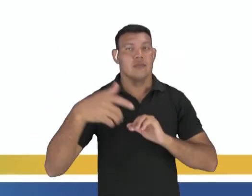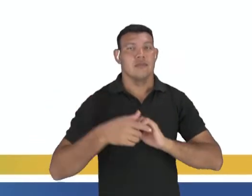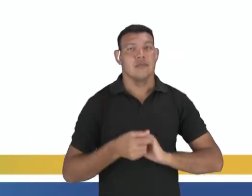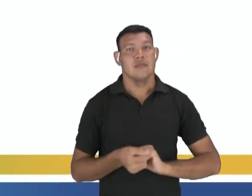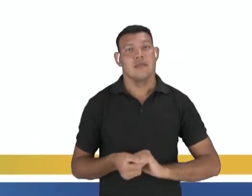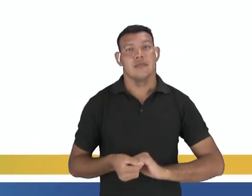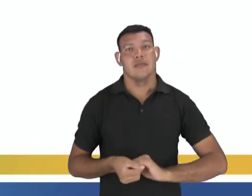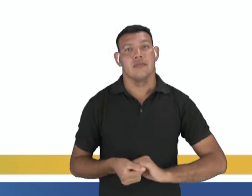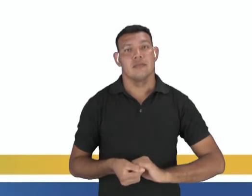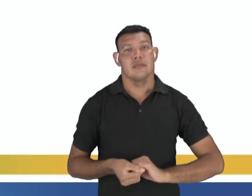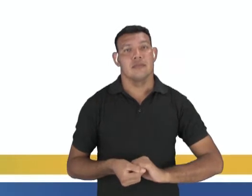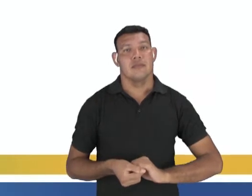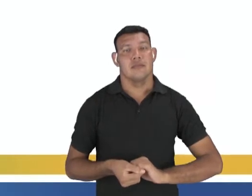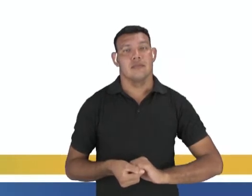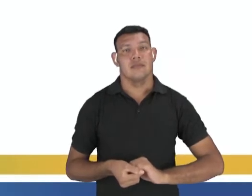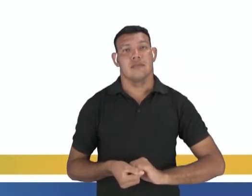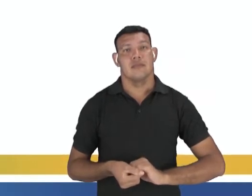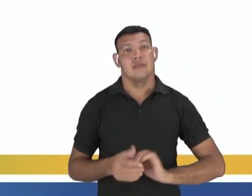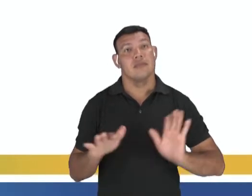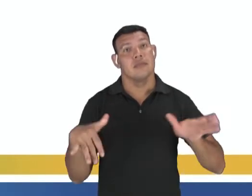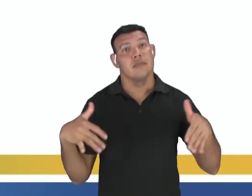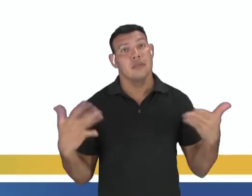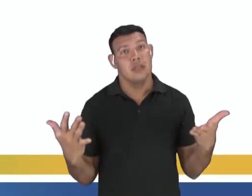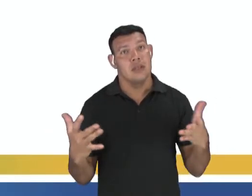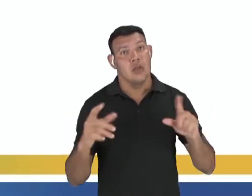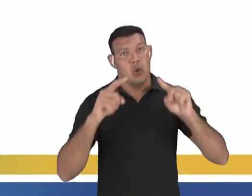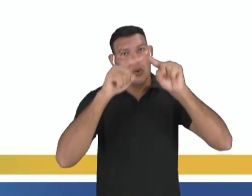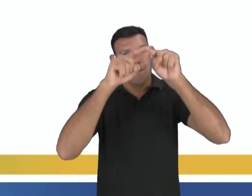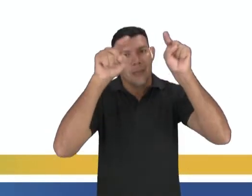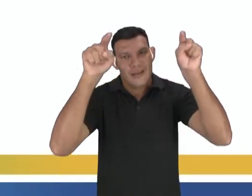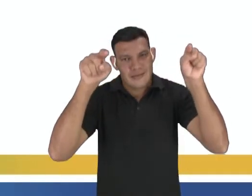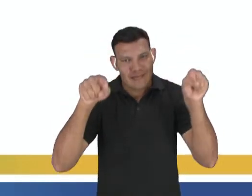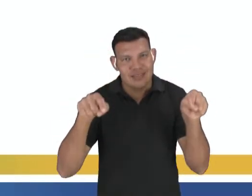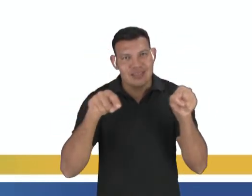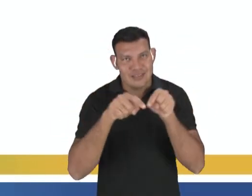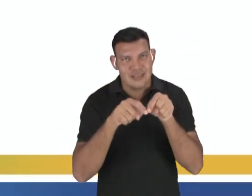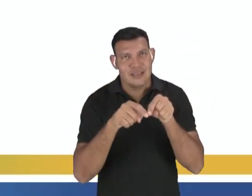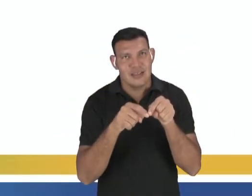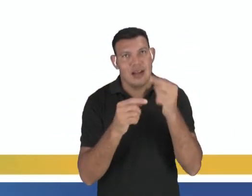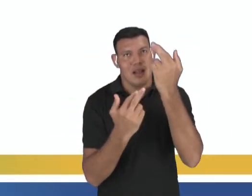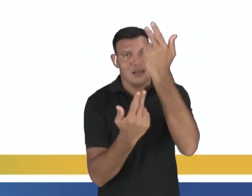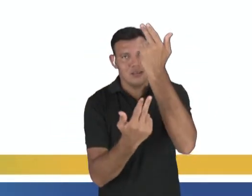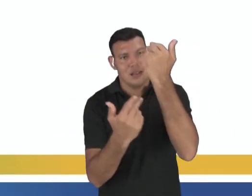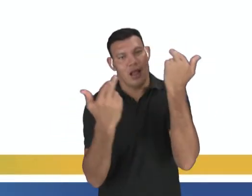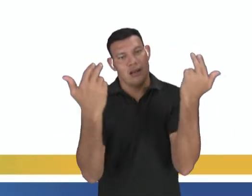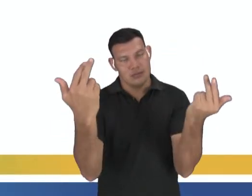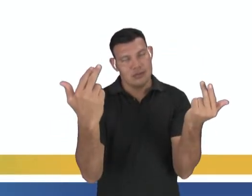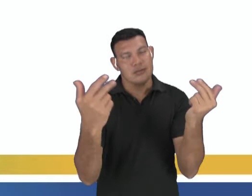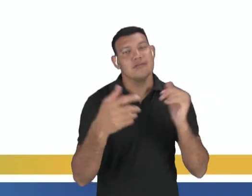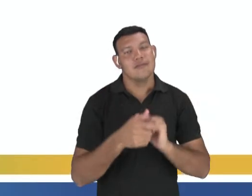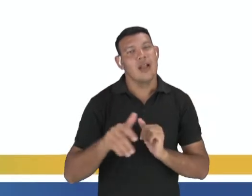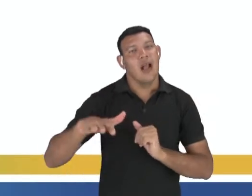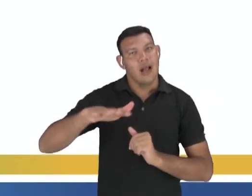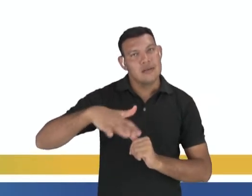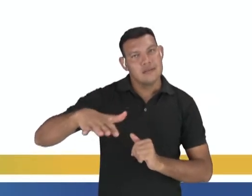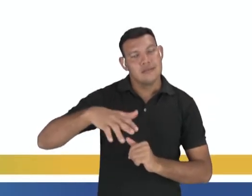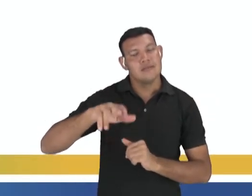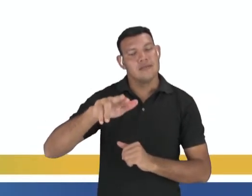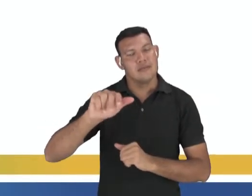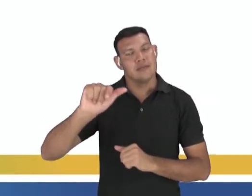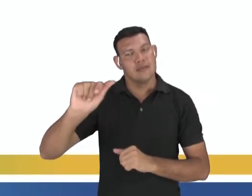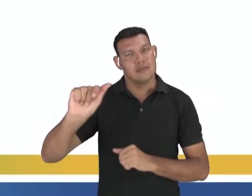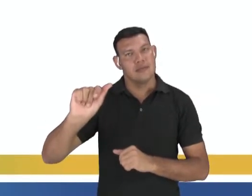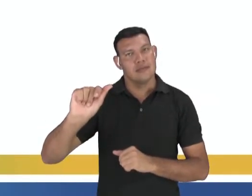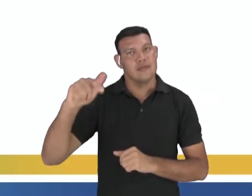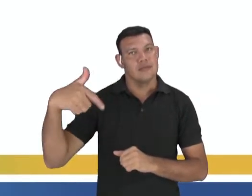ou seja, perdão, do seu lado, A ao quadrado. Então se você tem aí um quadrado, né, de lado medindo a sua área vai ser dada